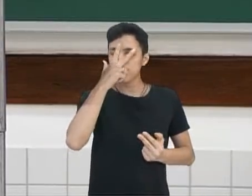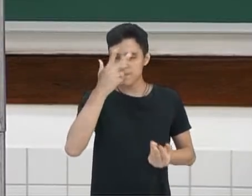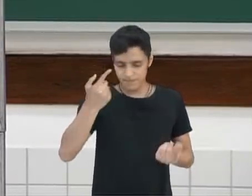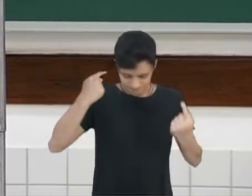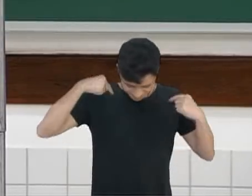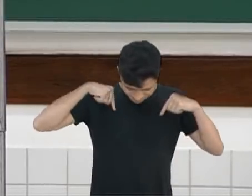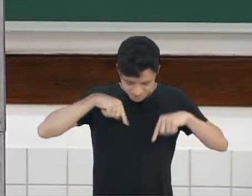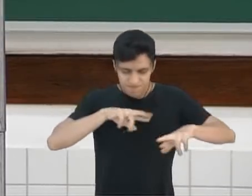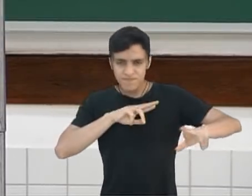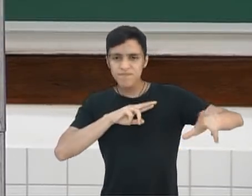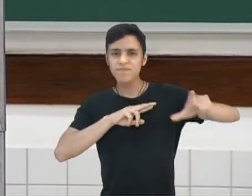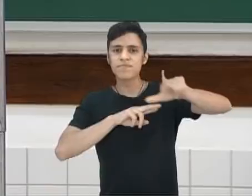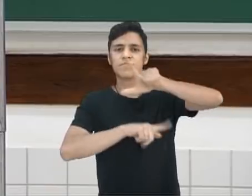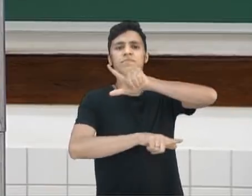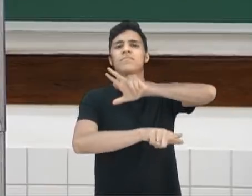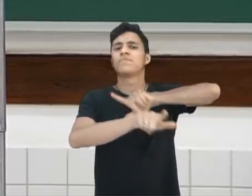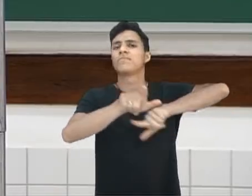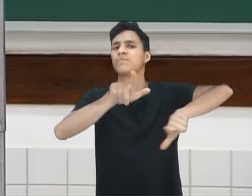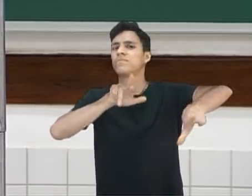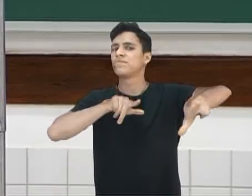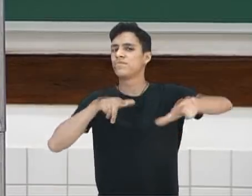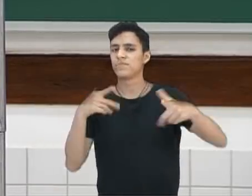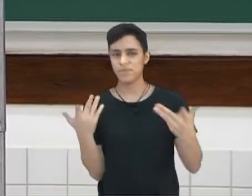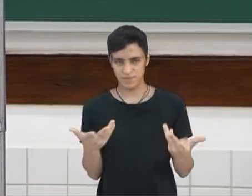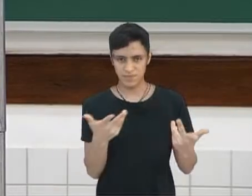tão diferentes uns dos outros.